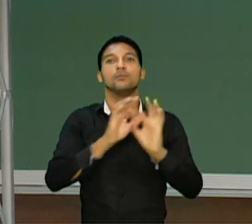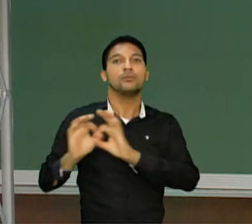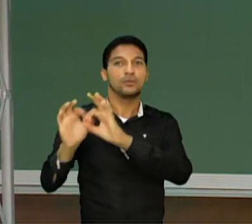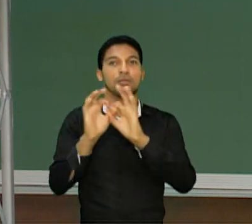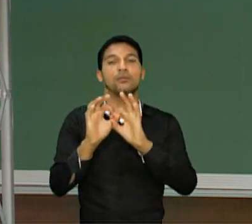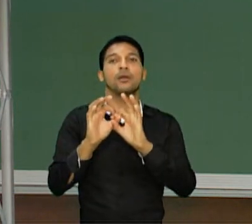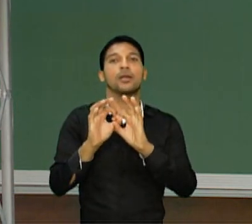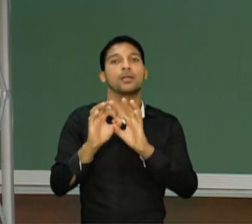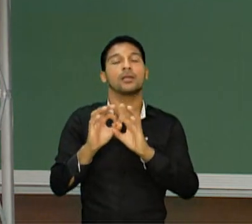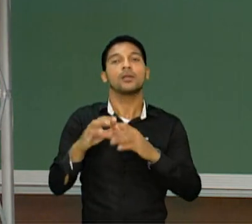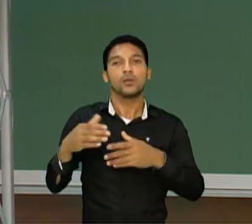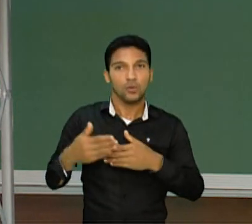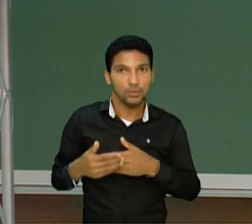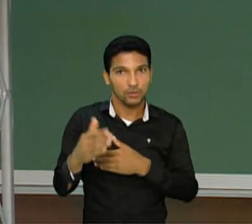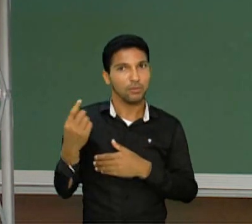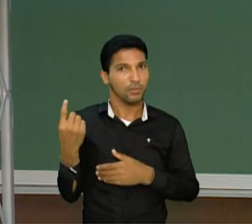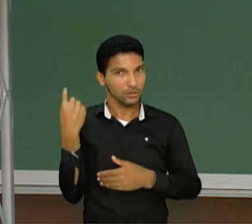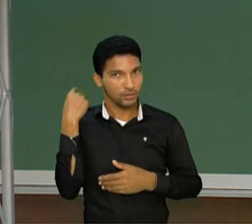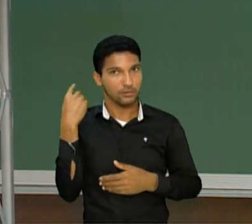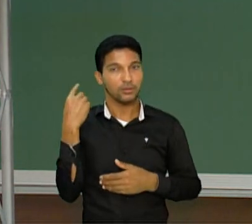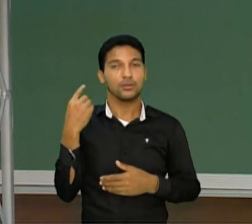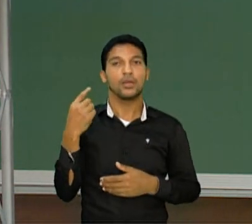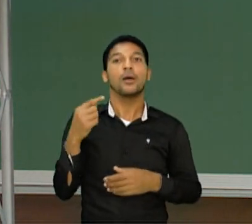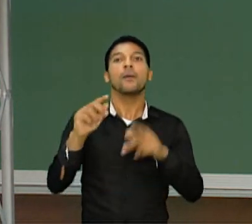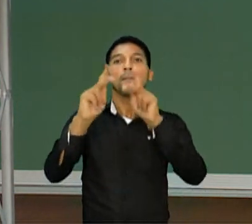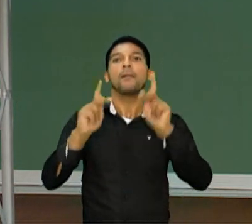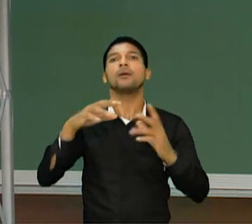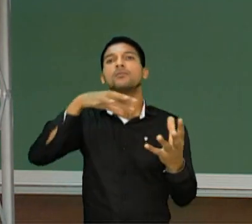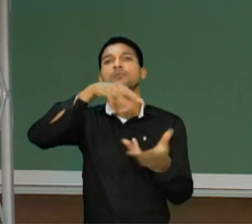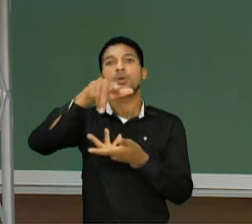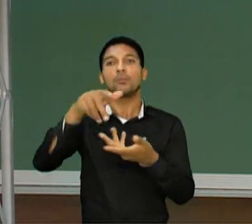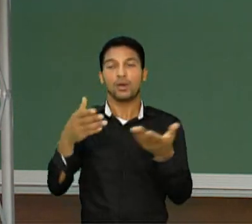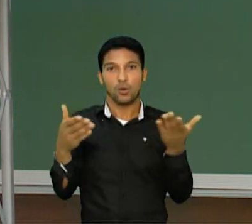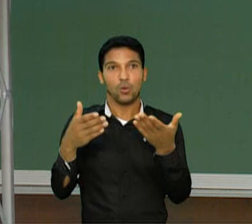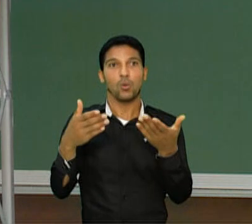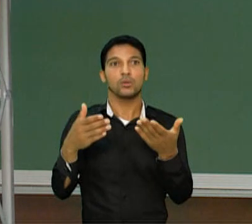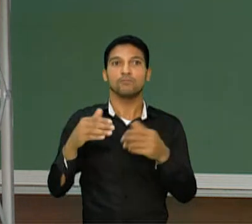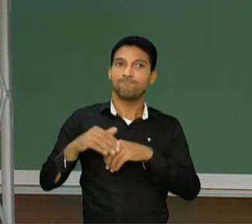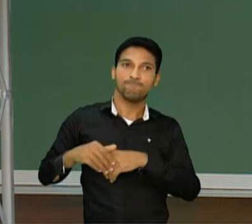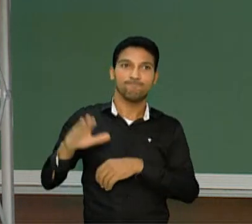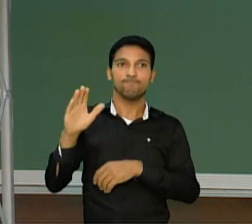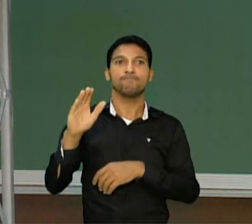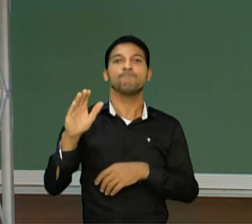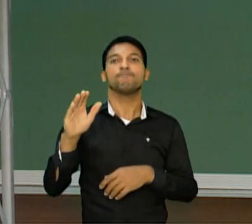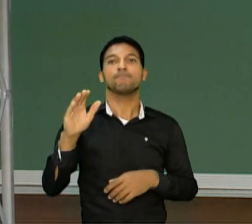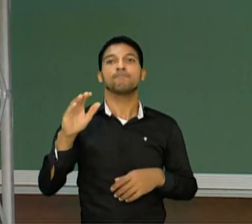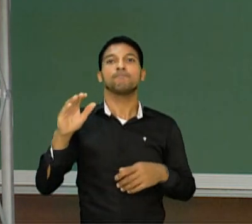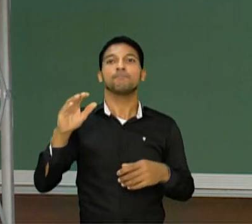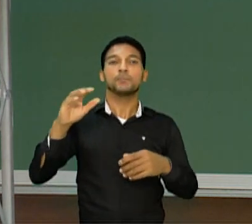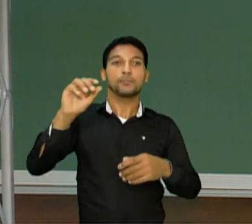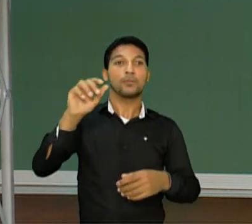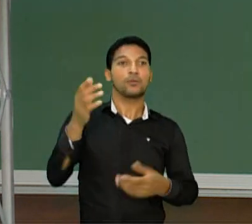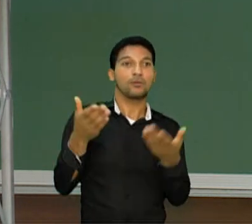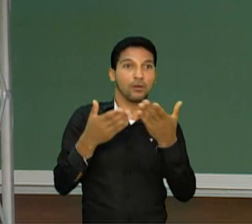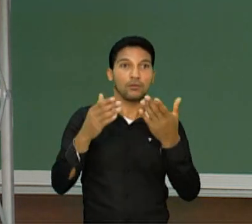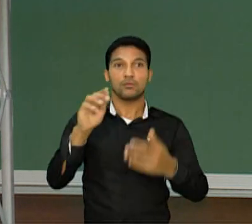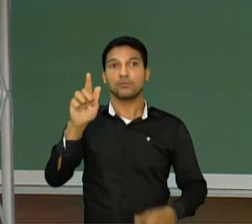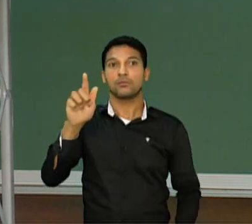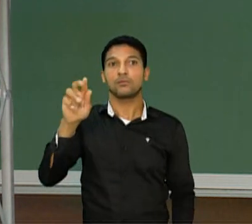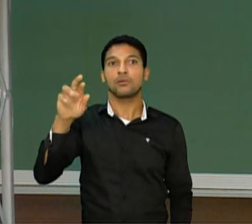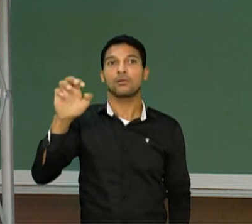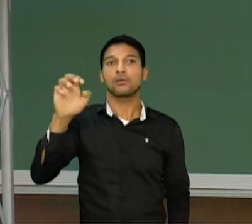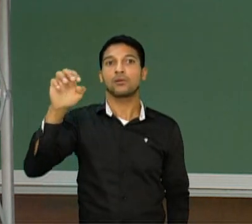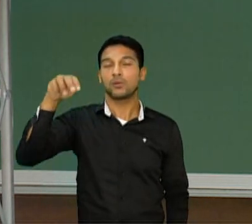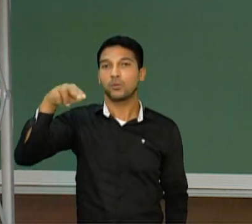objetivo da paz mundial, mas hoje é muito maior do que isso. E o Greenpeace é uma organização não governamental que tem